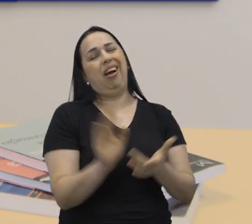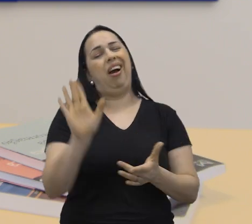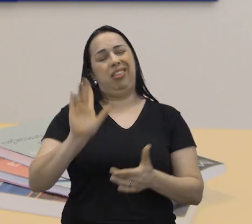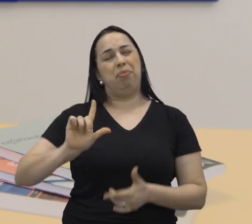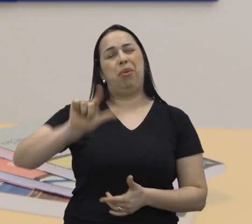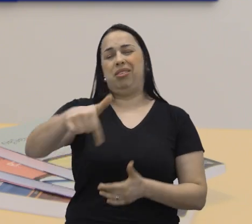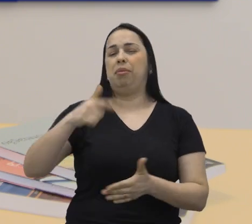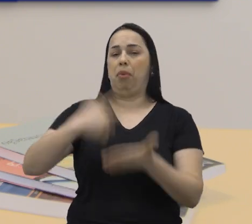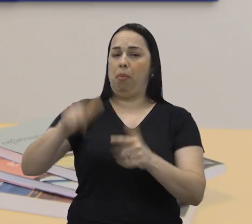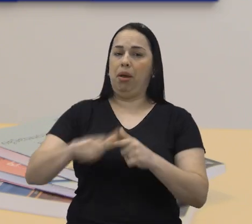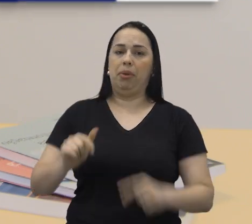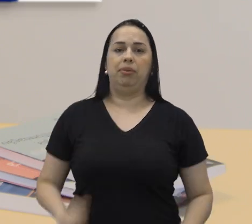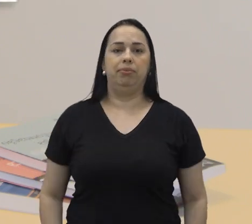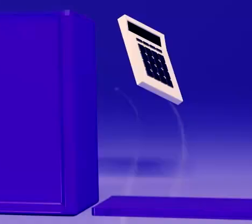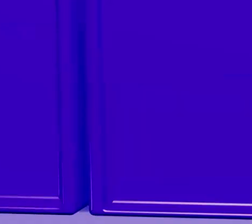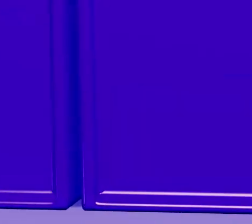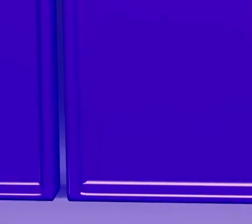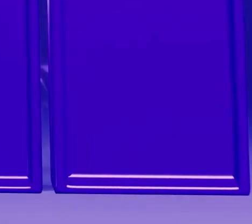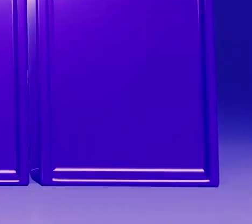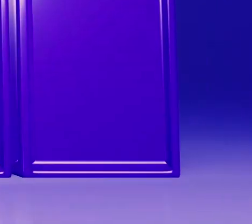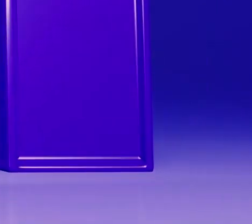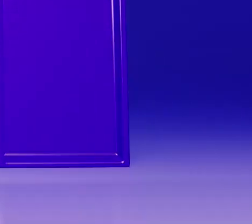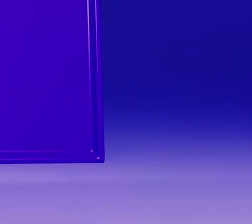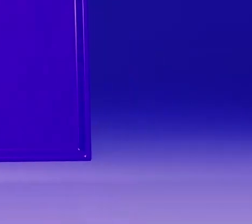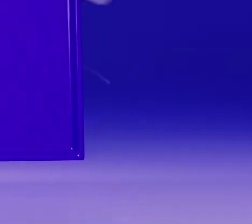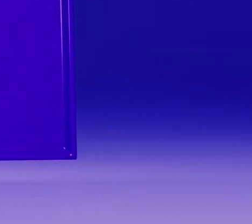mais problemas do que trazer solução.